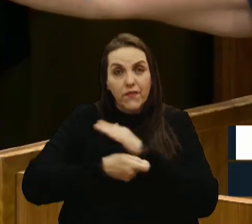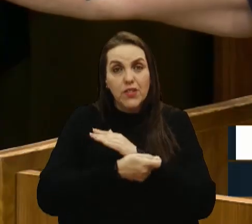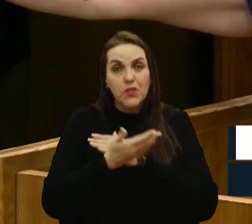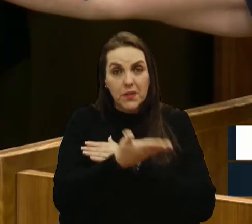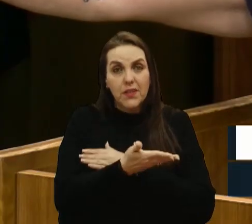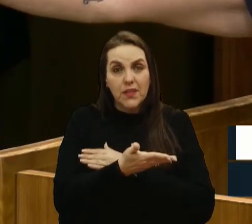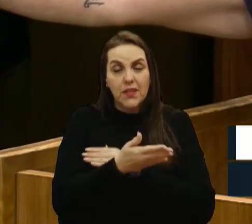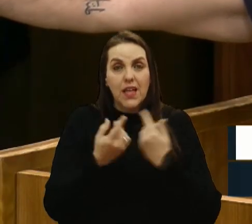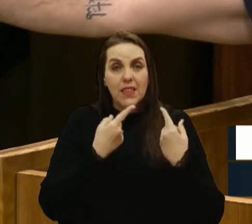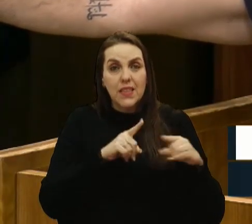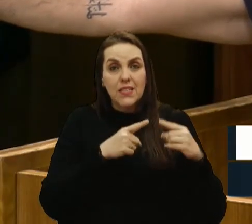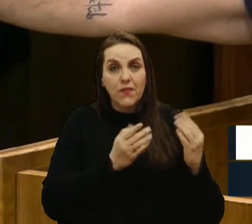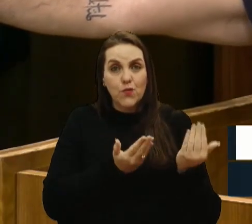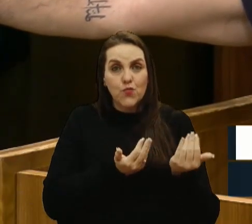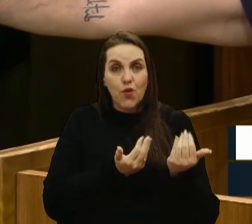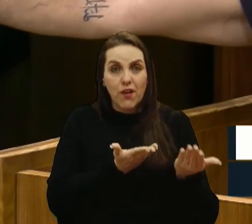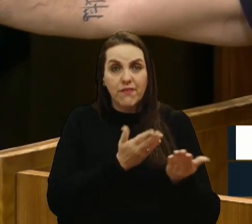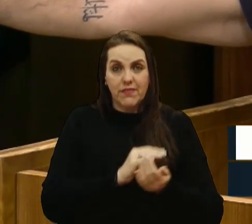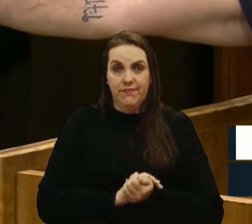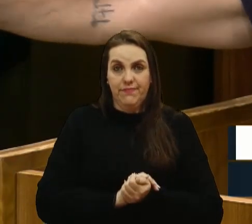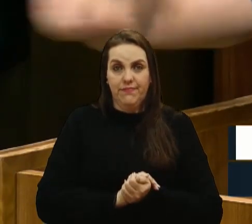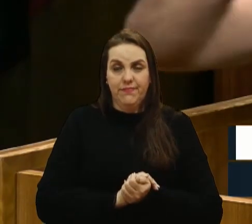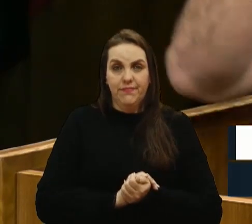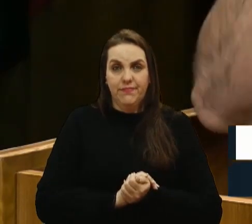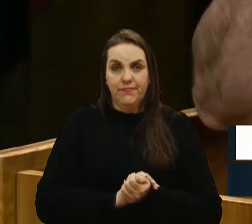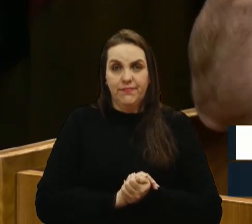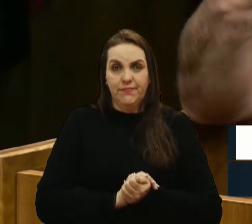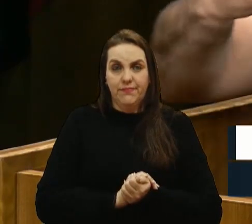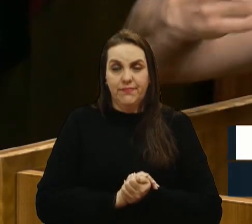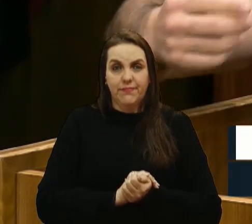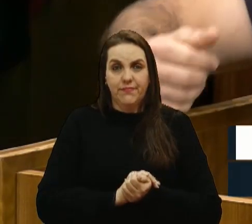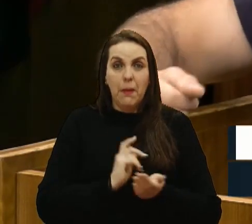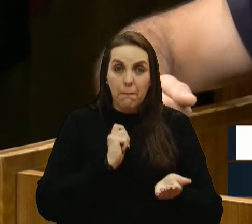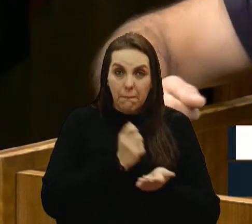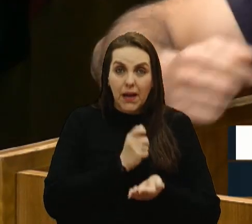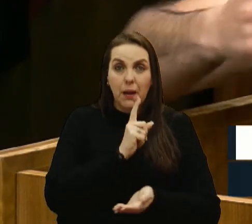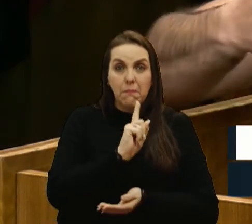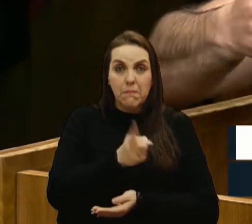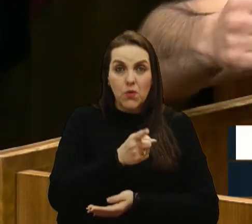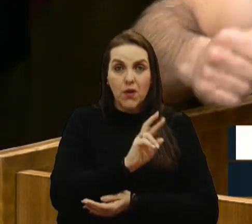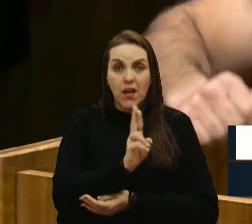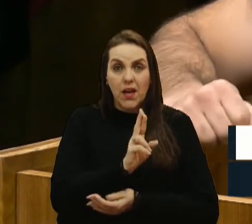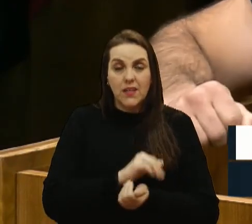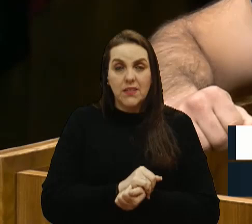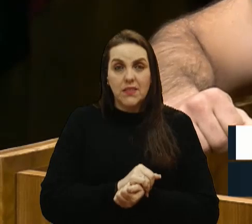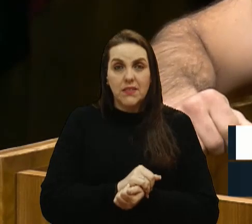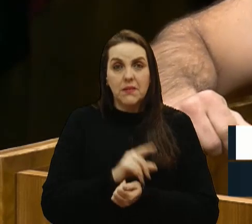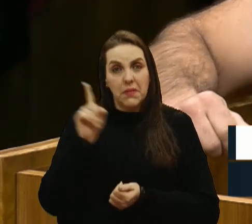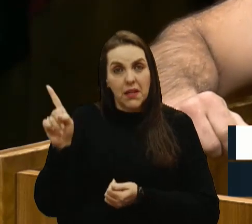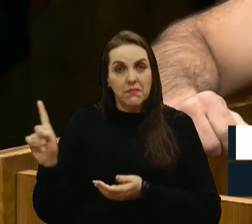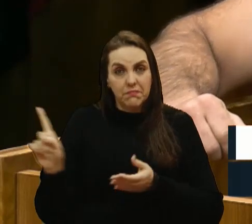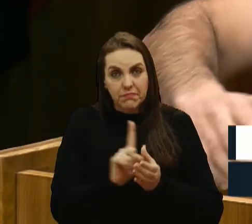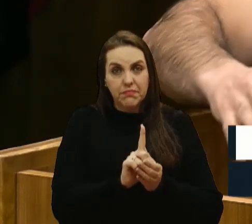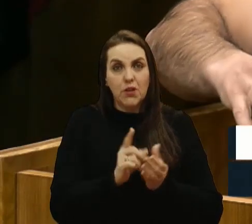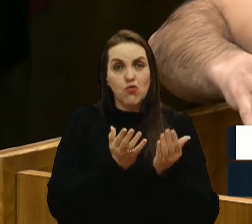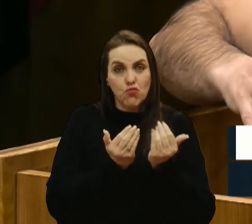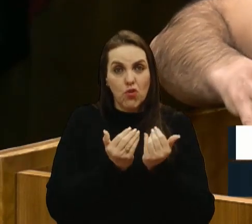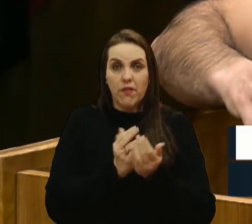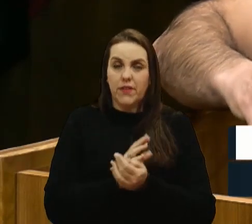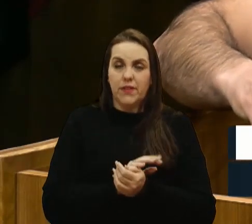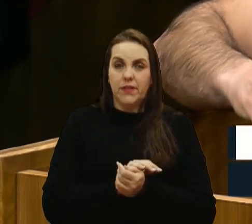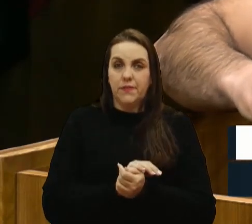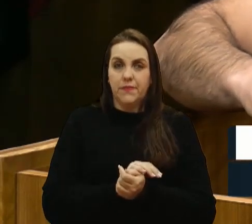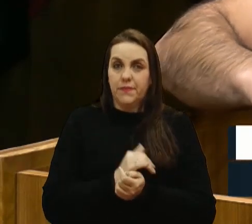no Desafio Jovem, por exemplo, que custa R$1.000, uma estadia de um jovem lá? Um jovem